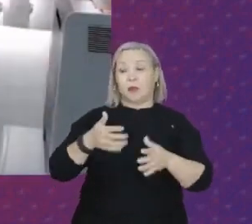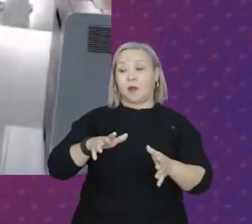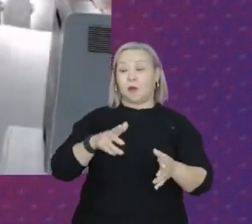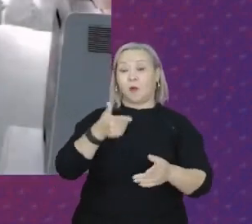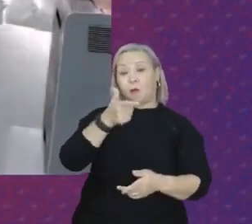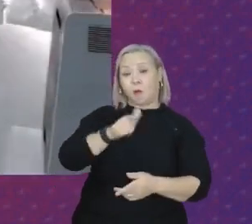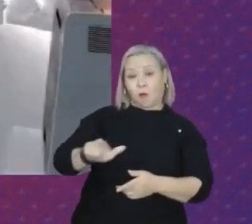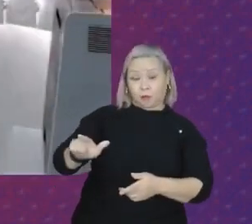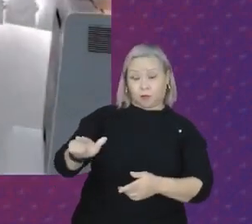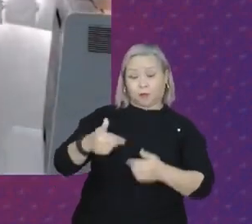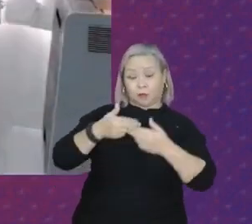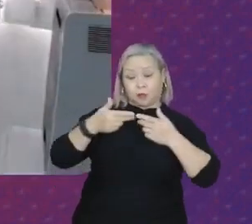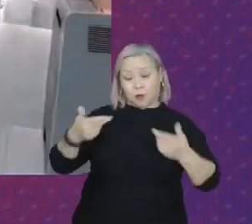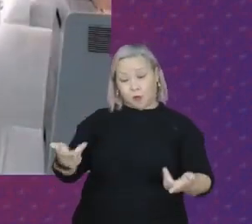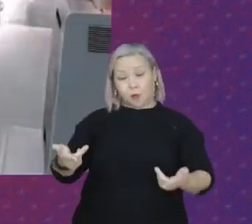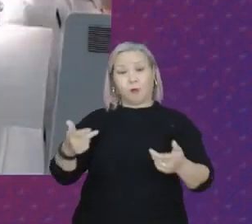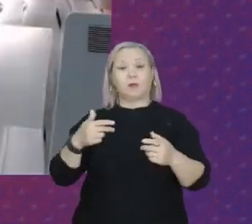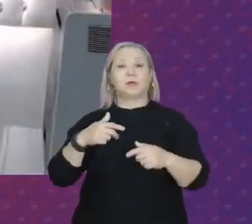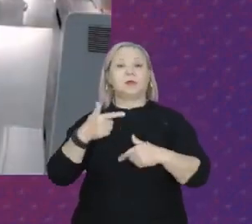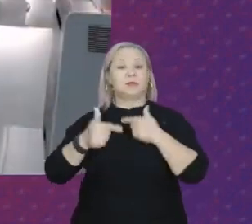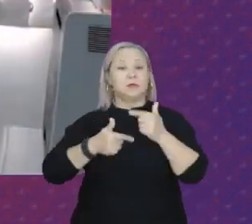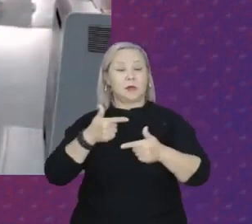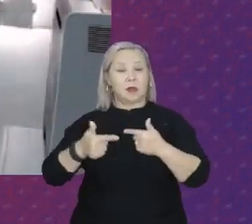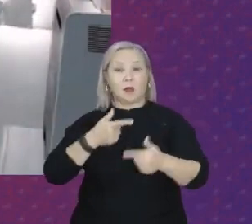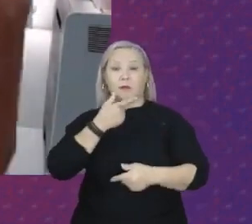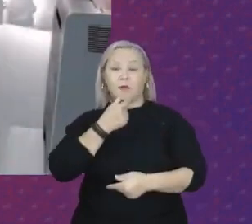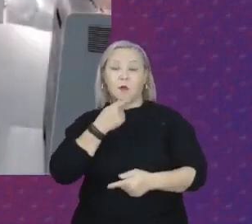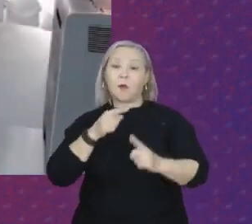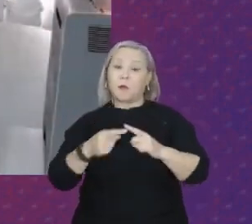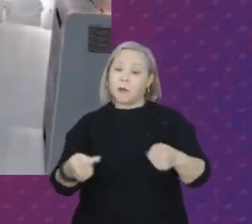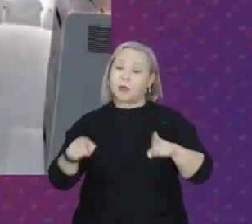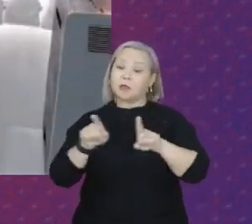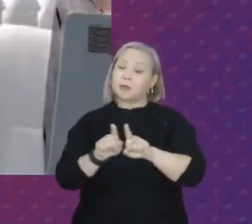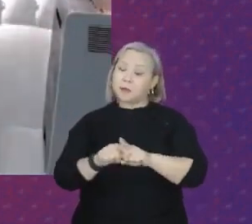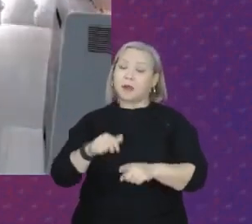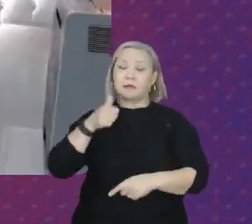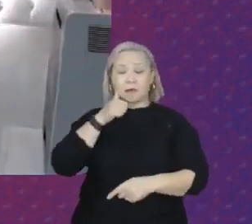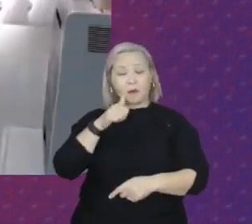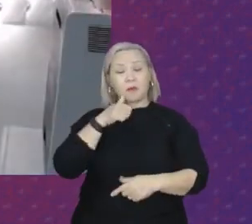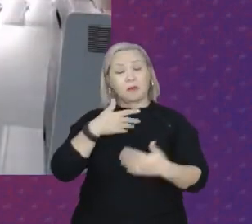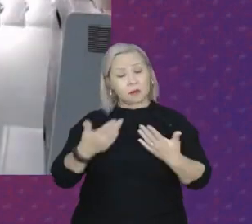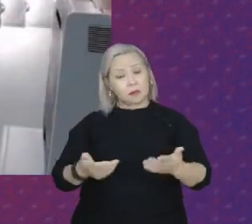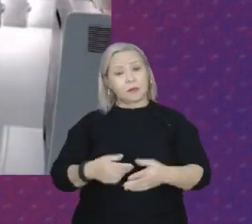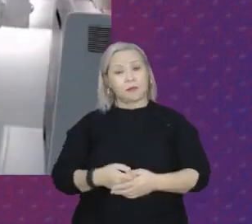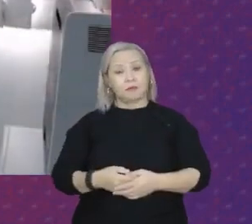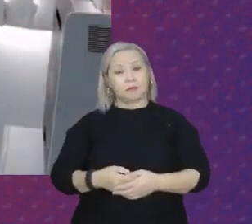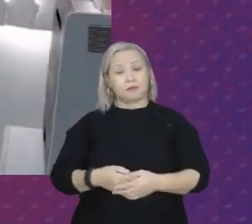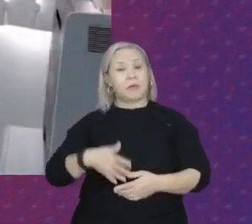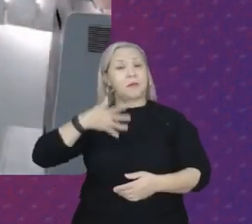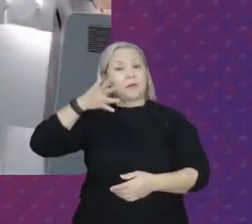do exercício do papel social do homem, esse discurso que vai no senso comum